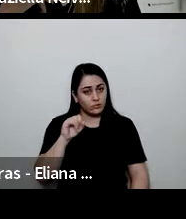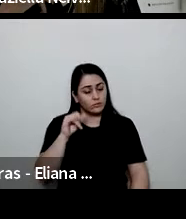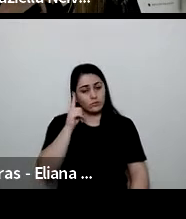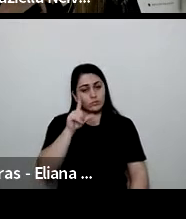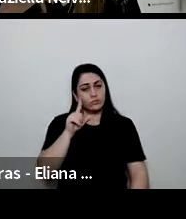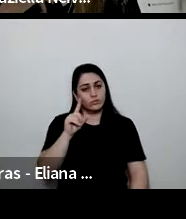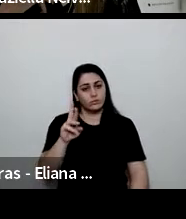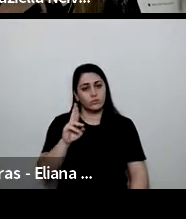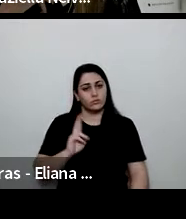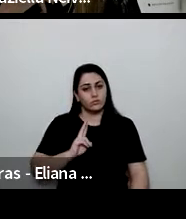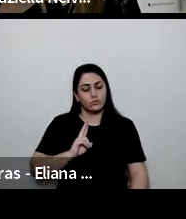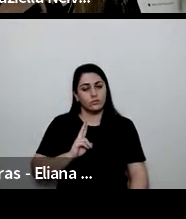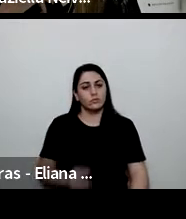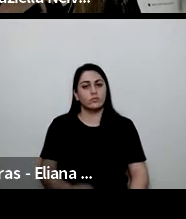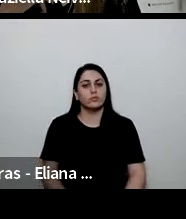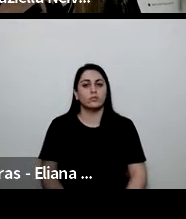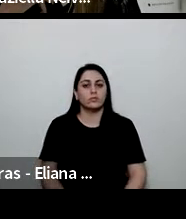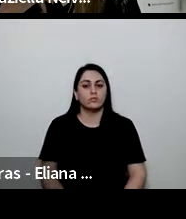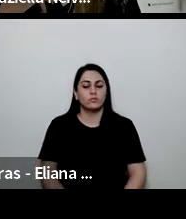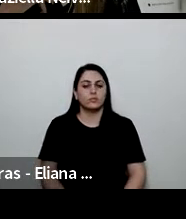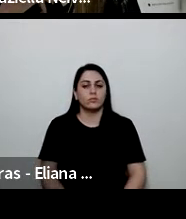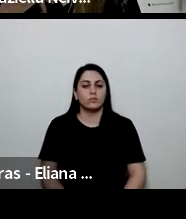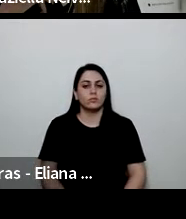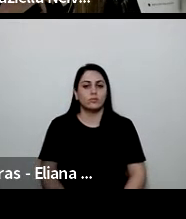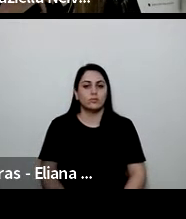hein olhada não sei se é o caso do